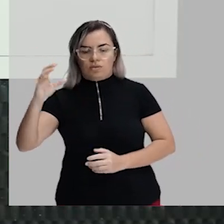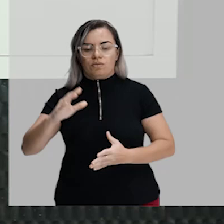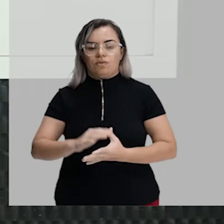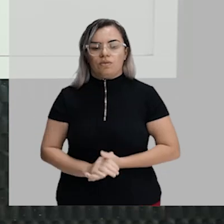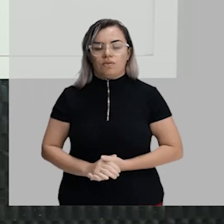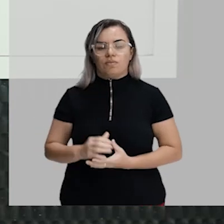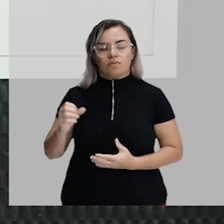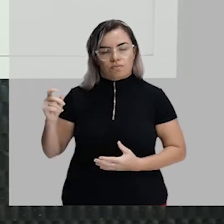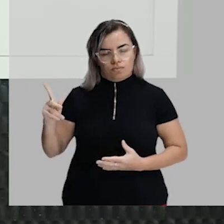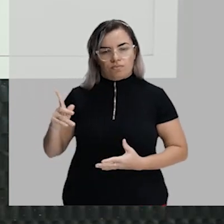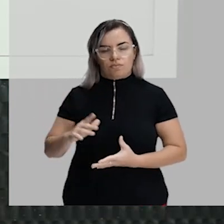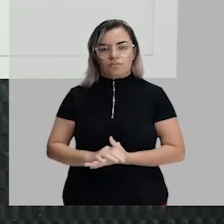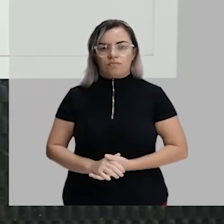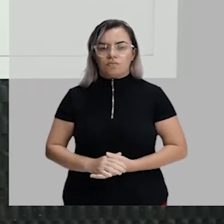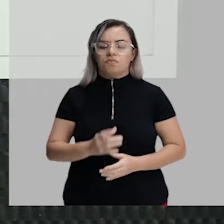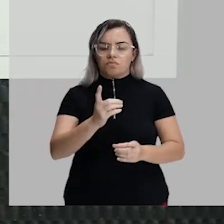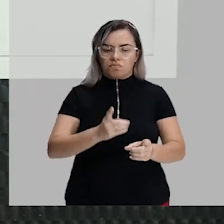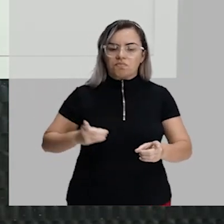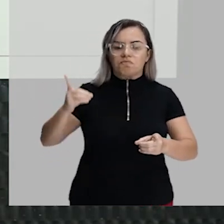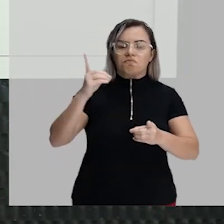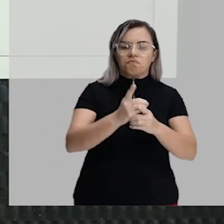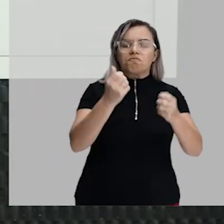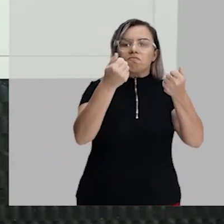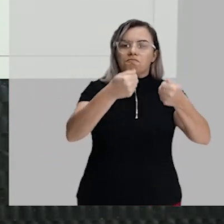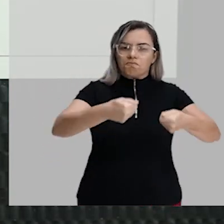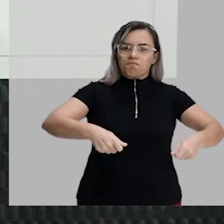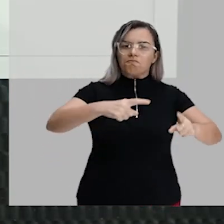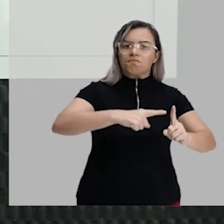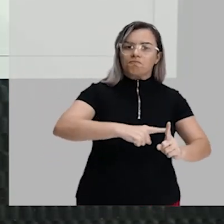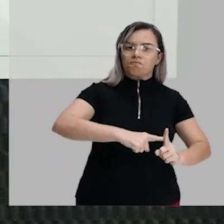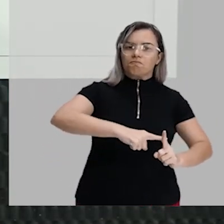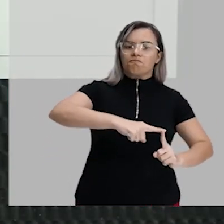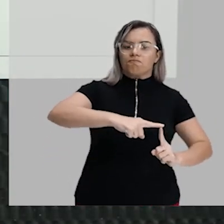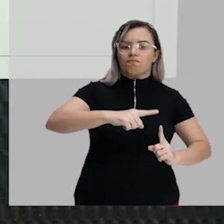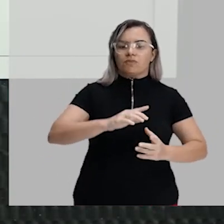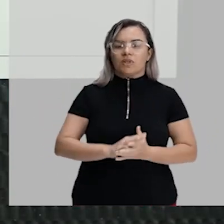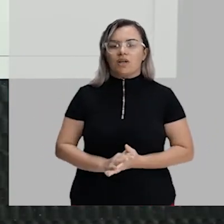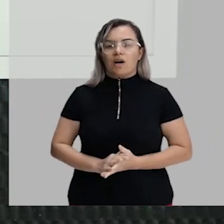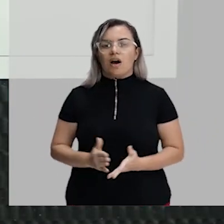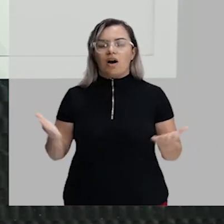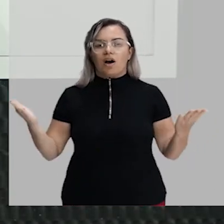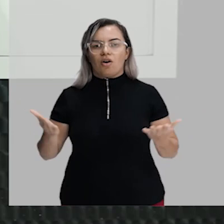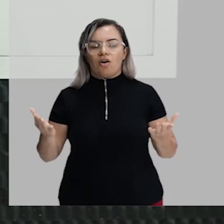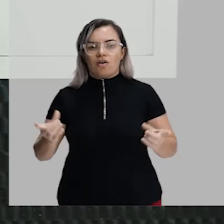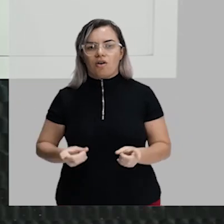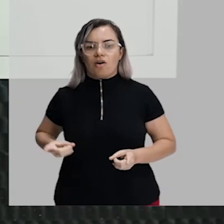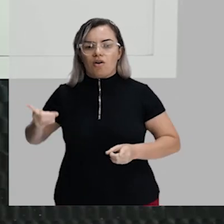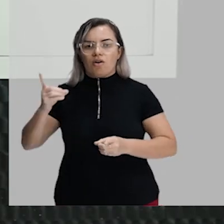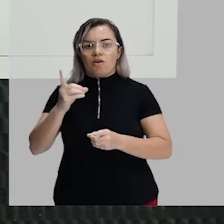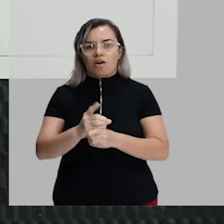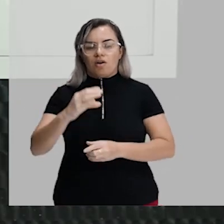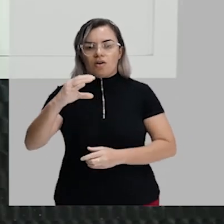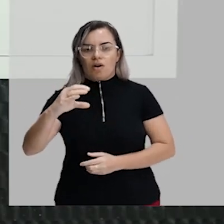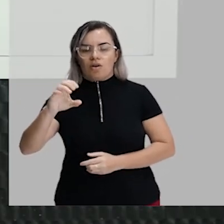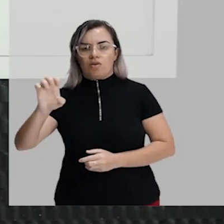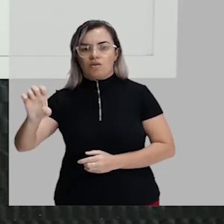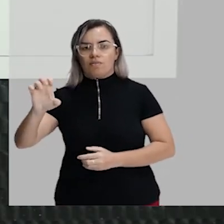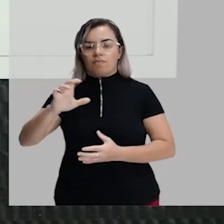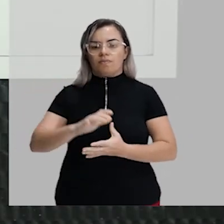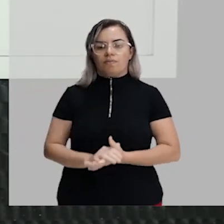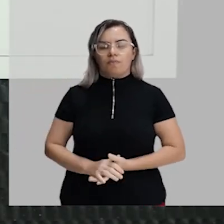Celsius. Nós já encontramos a capacidade térmica. Agora vamos encontrar o calor específico,